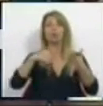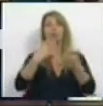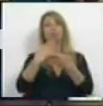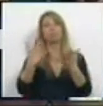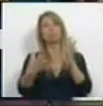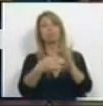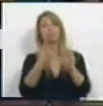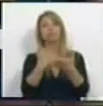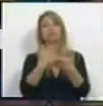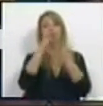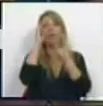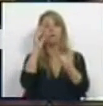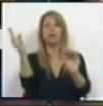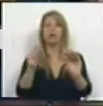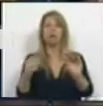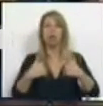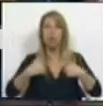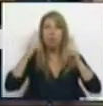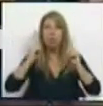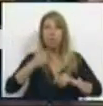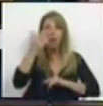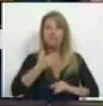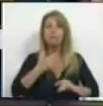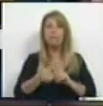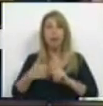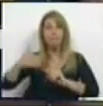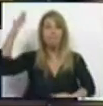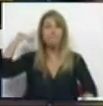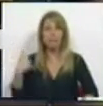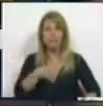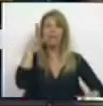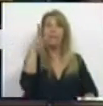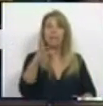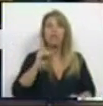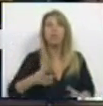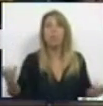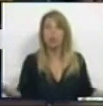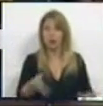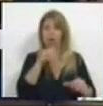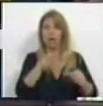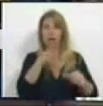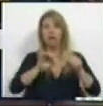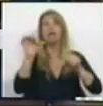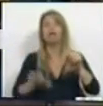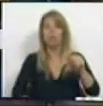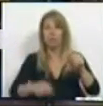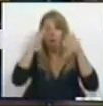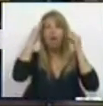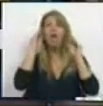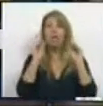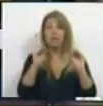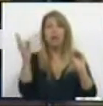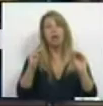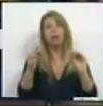artístico. Aliás, comecei a minha intervenção a semana passada sobre contratos de associação a dizer o seguinte: ensino artístico é educação.